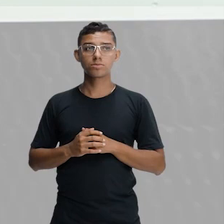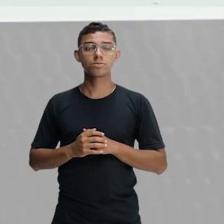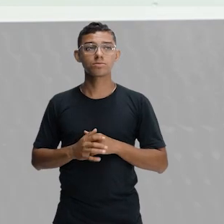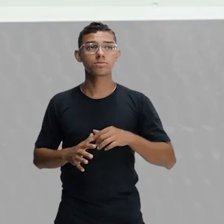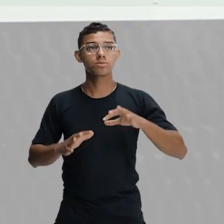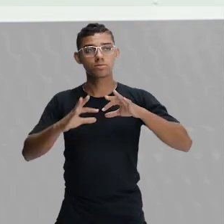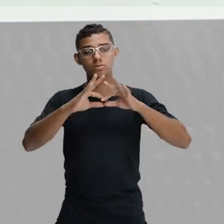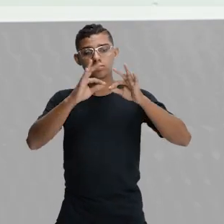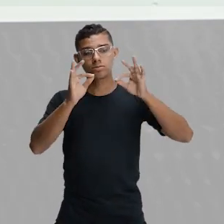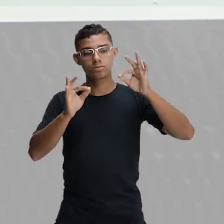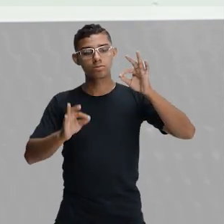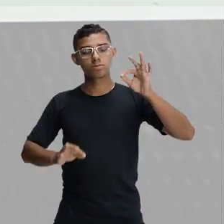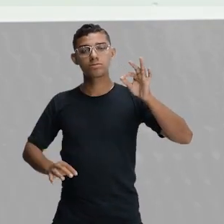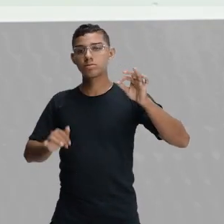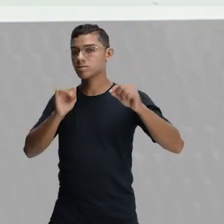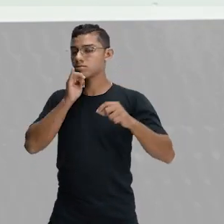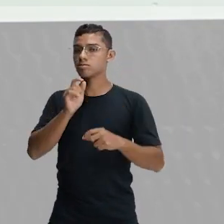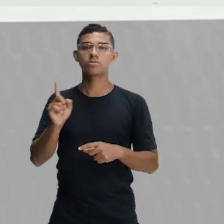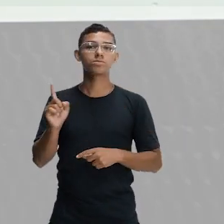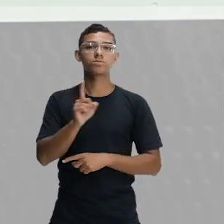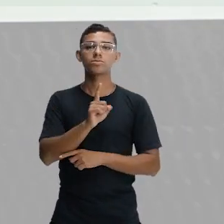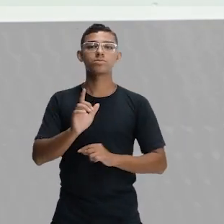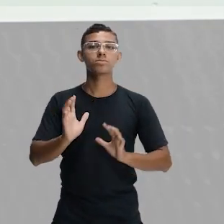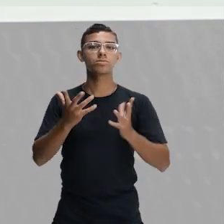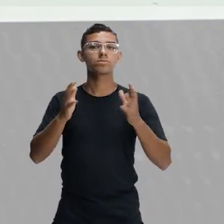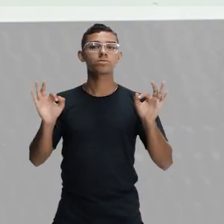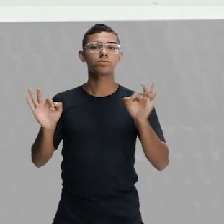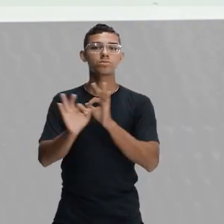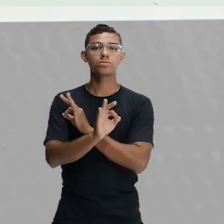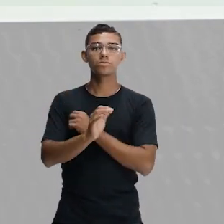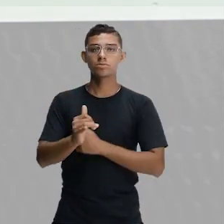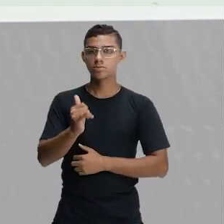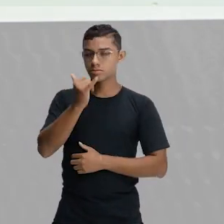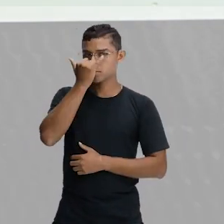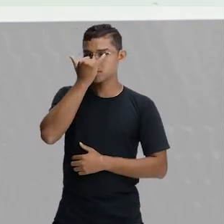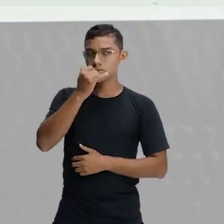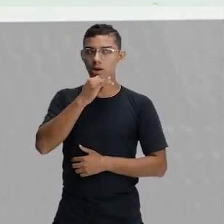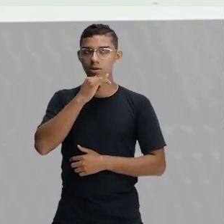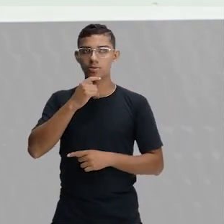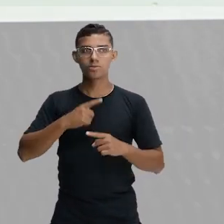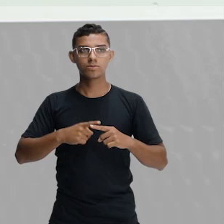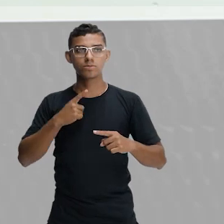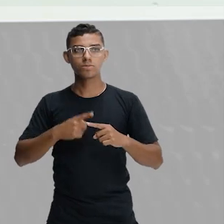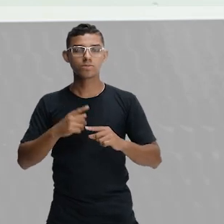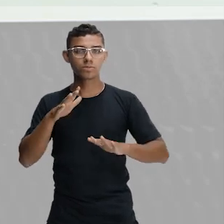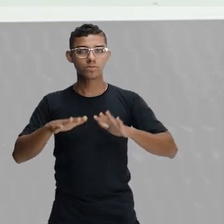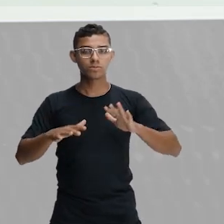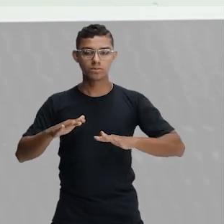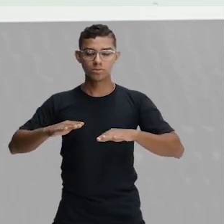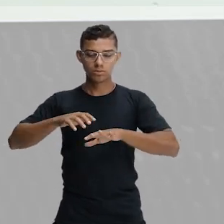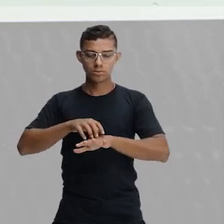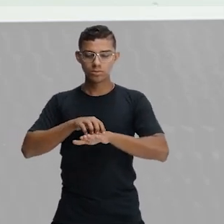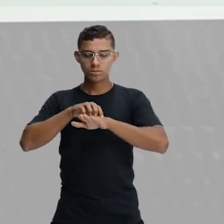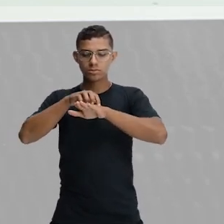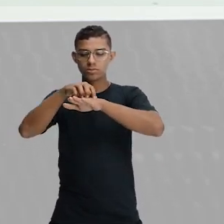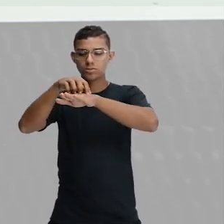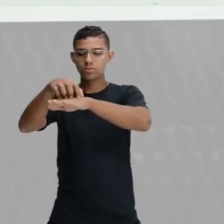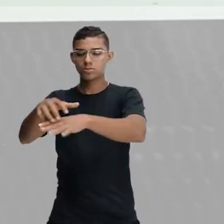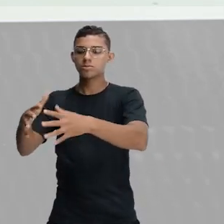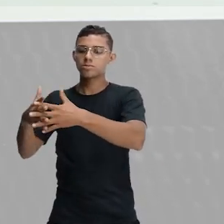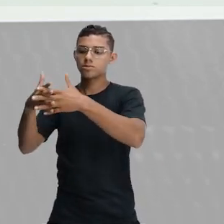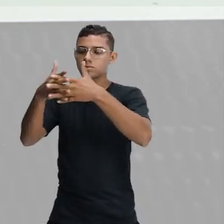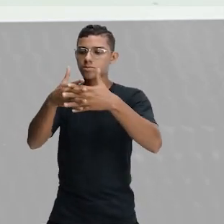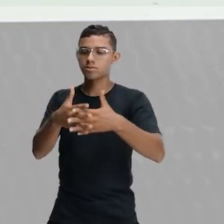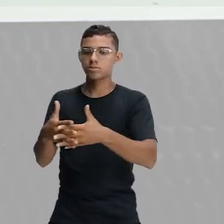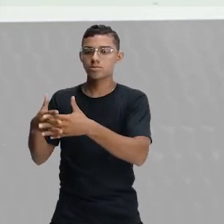Aquele fiozinho ele é ligado justamente para que não aconteça um acidente. Por quê? O caminhão viajando, certo?